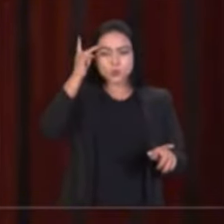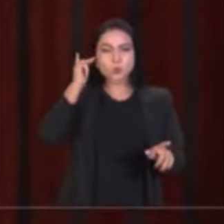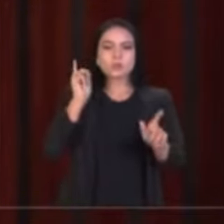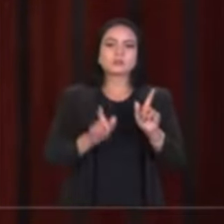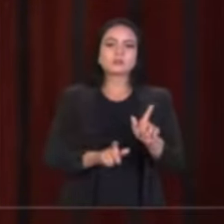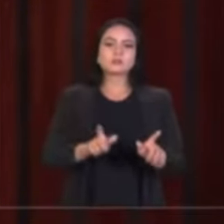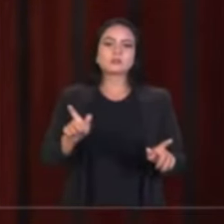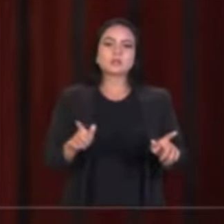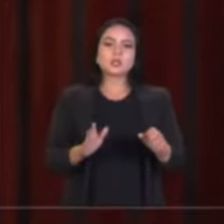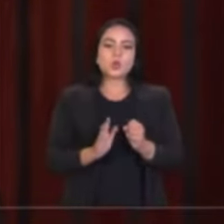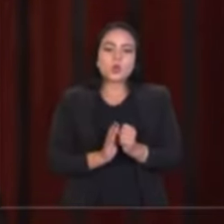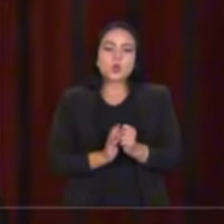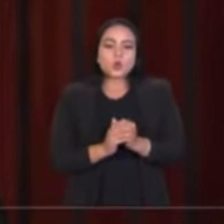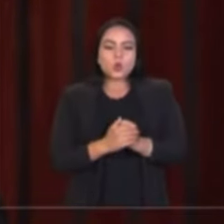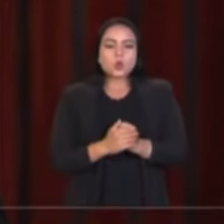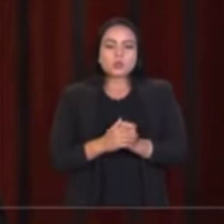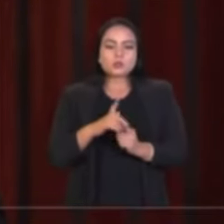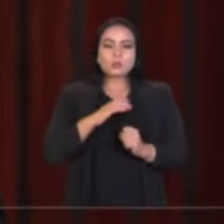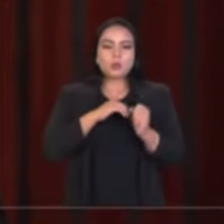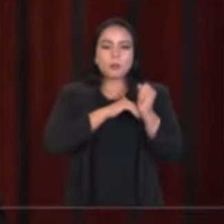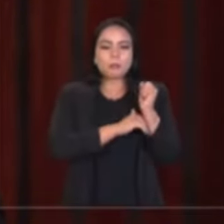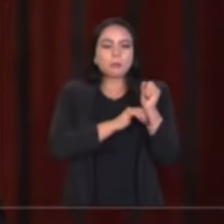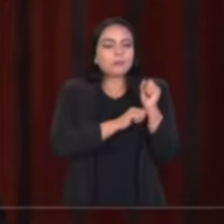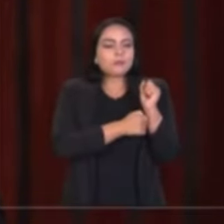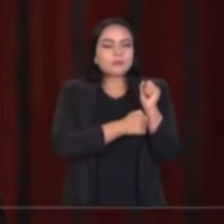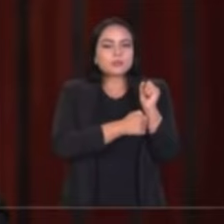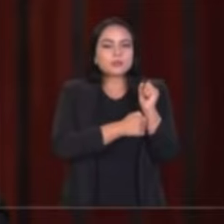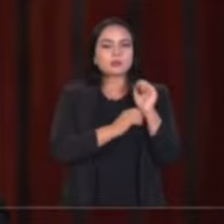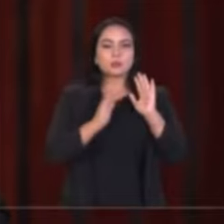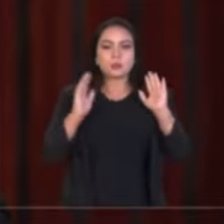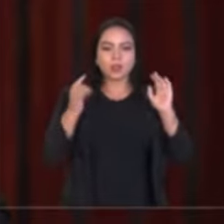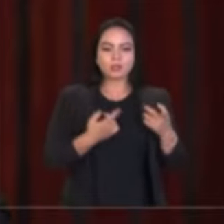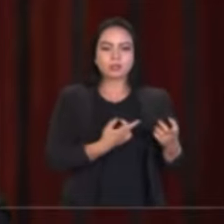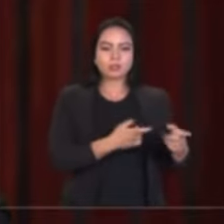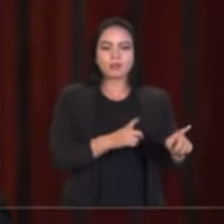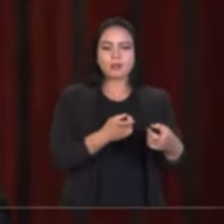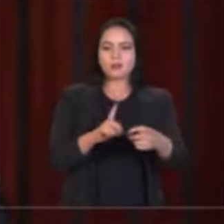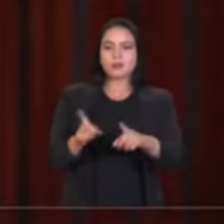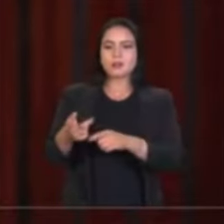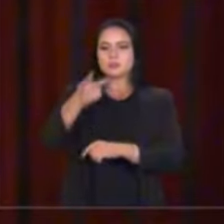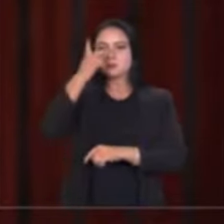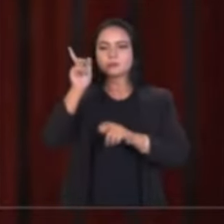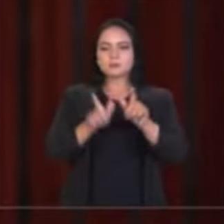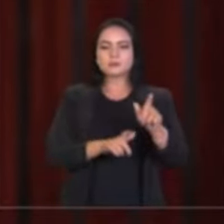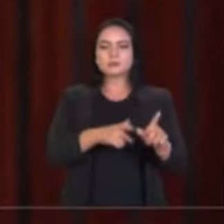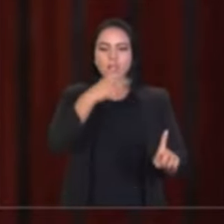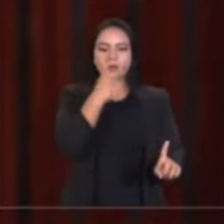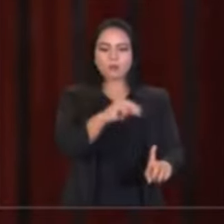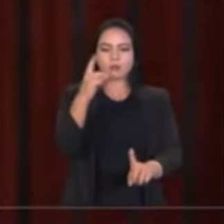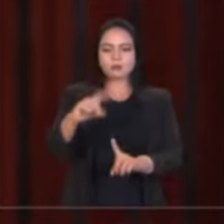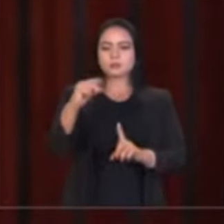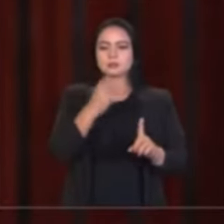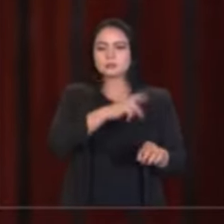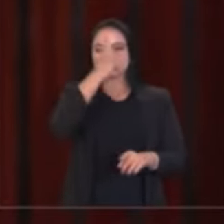covardes, escondidos sob o anonimato, atacam as pessoas, agridem